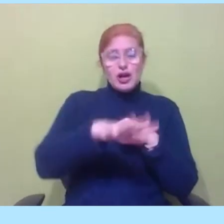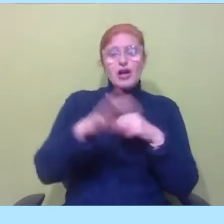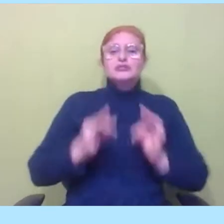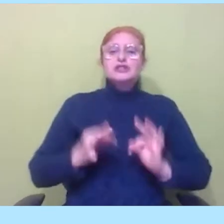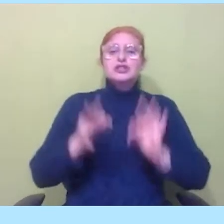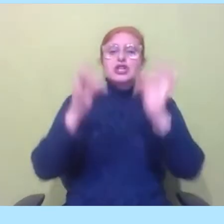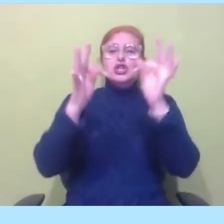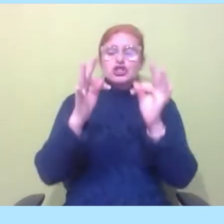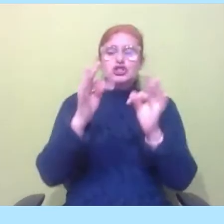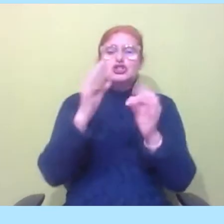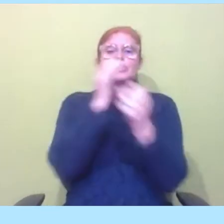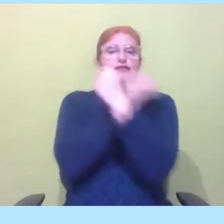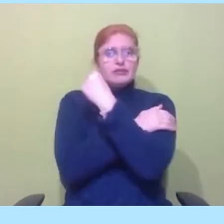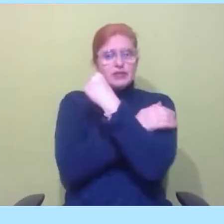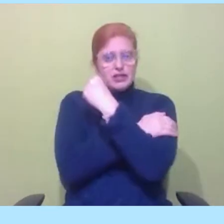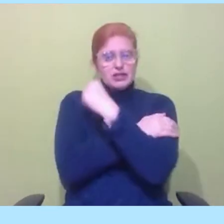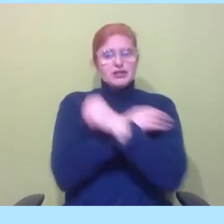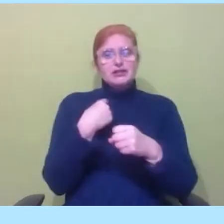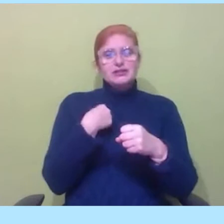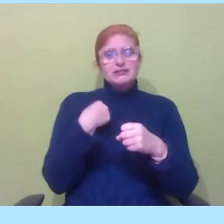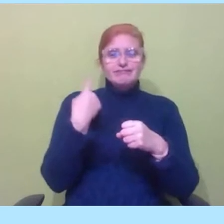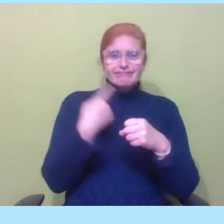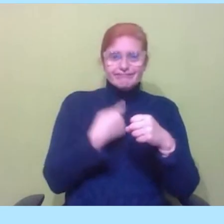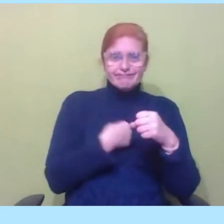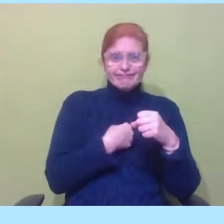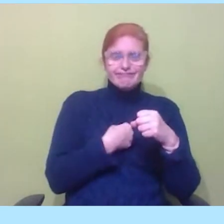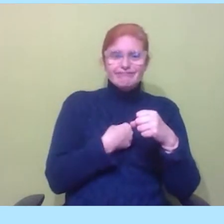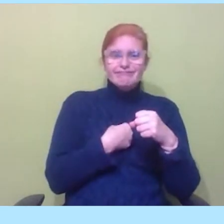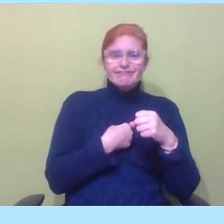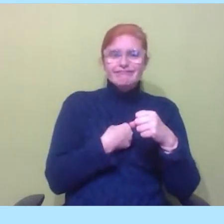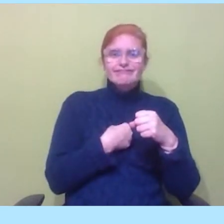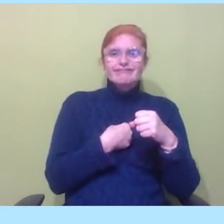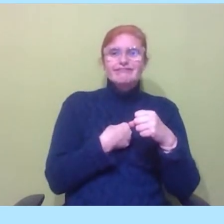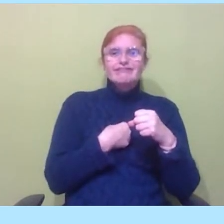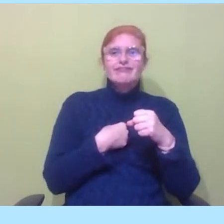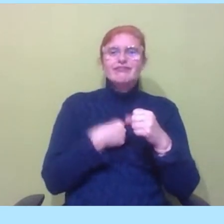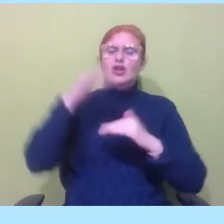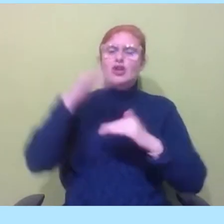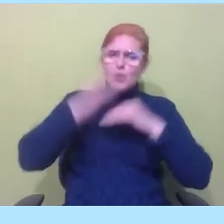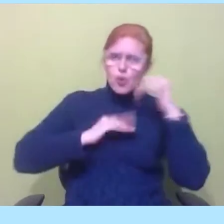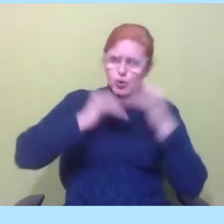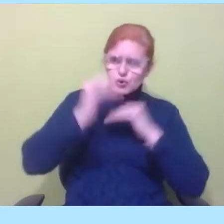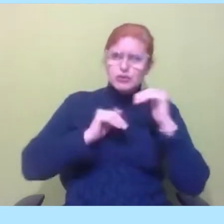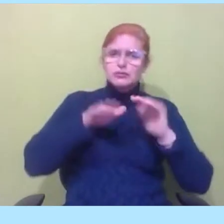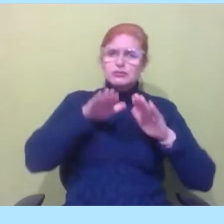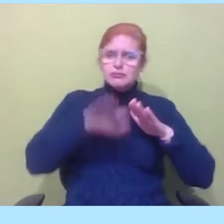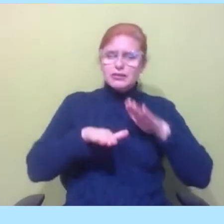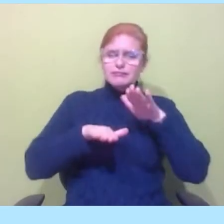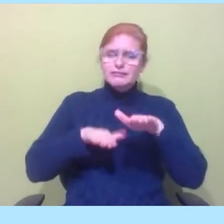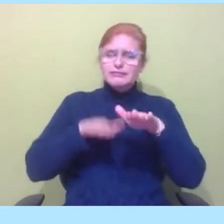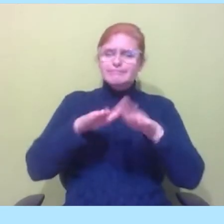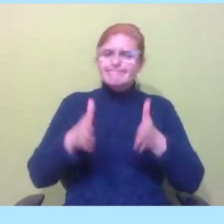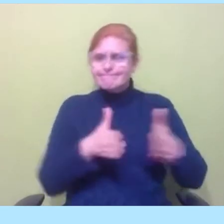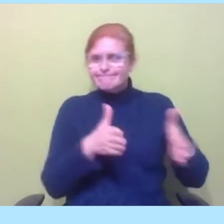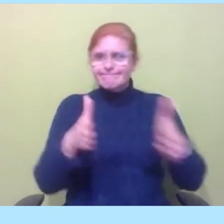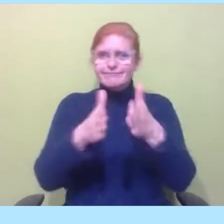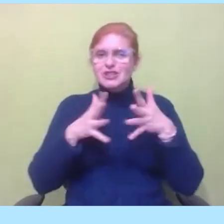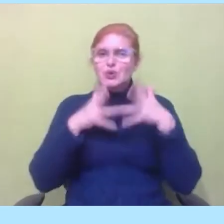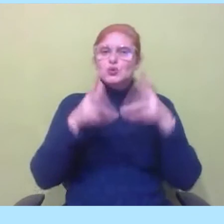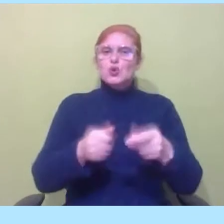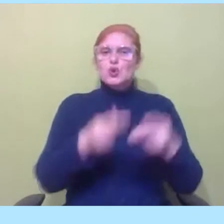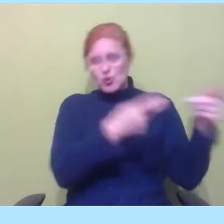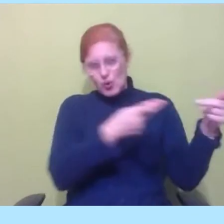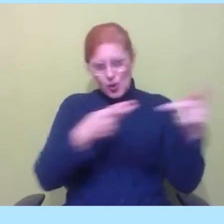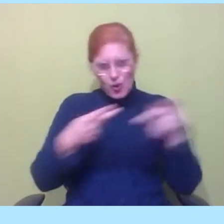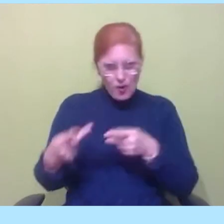gente vem aí artesanalmente fazendo os nossos caminhos, e todas aqui estão convidadas também para